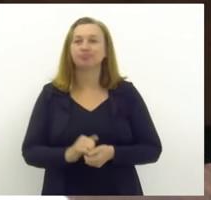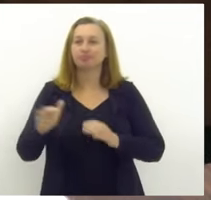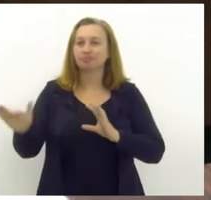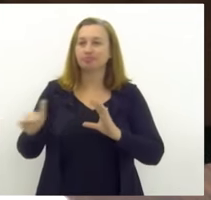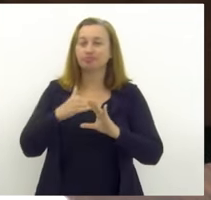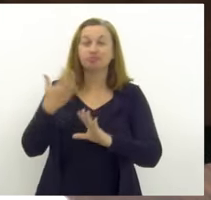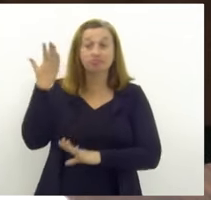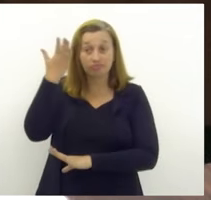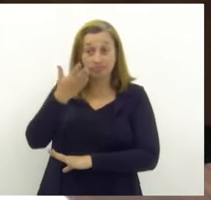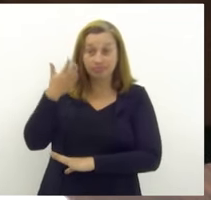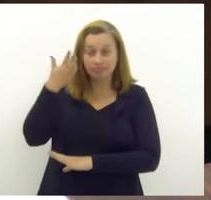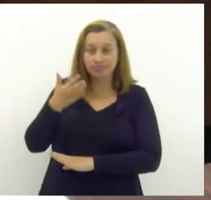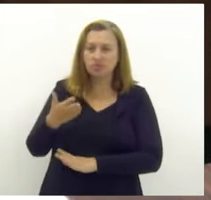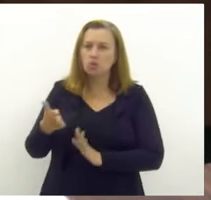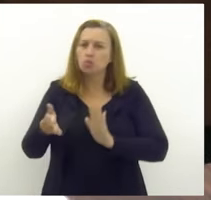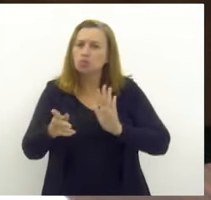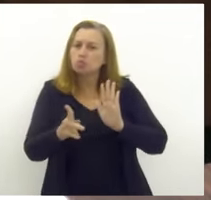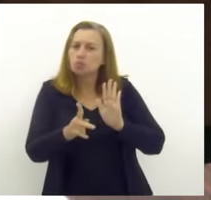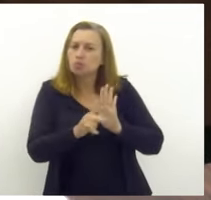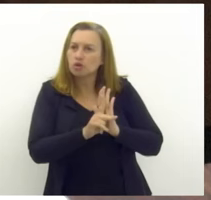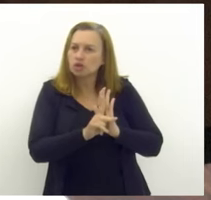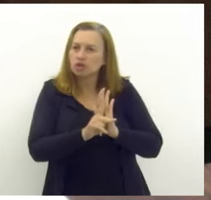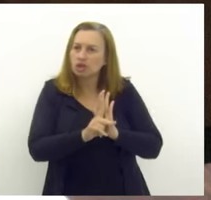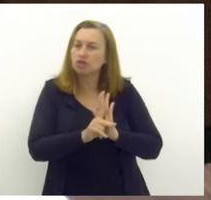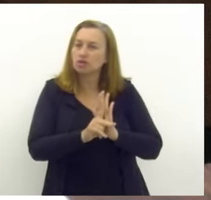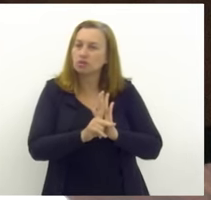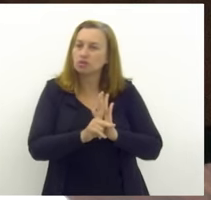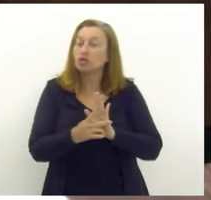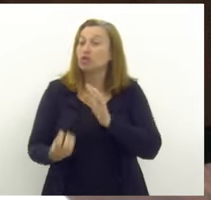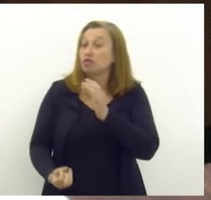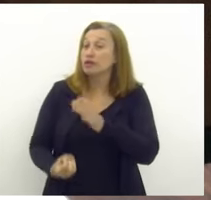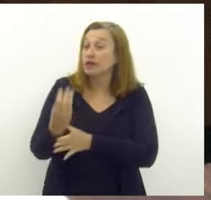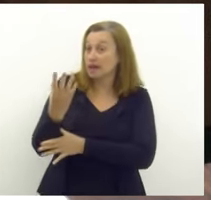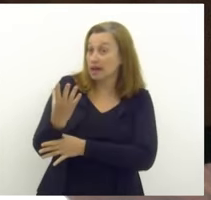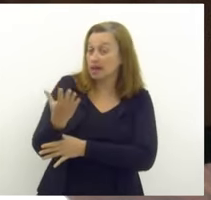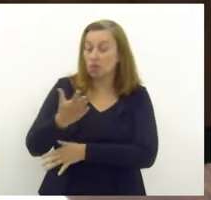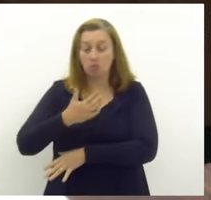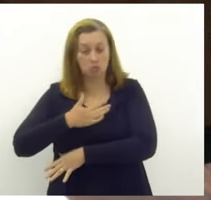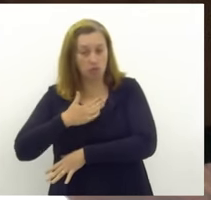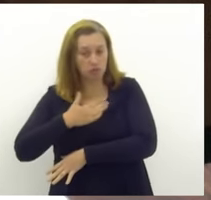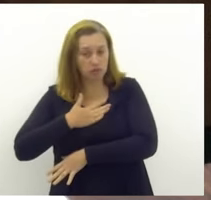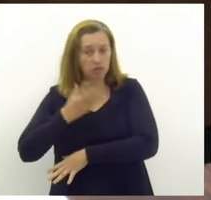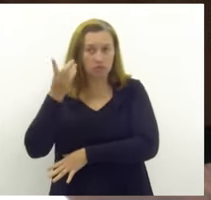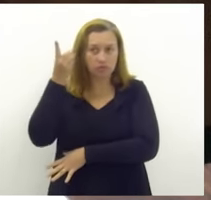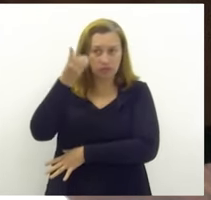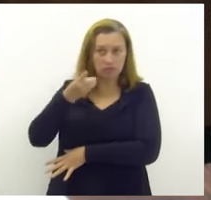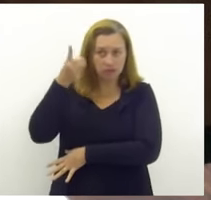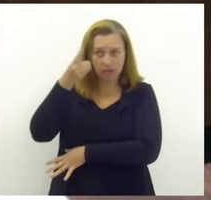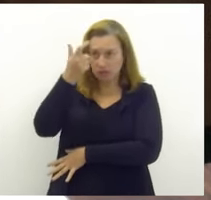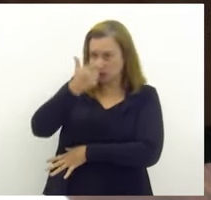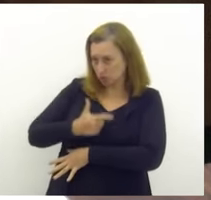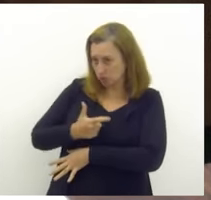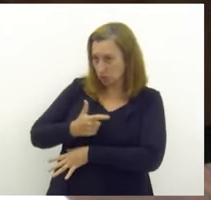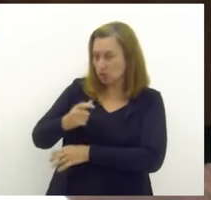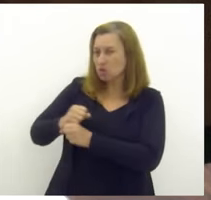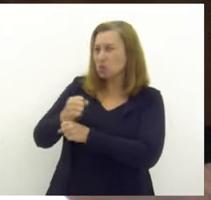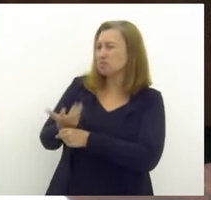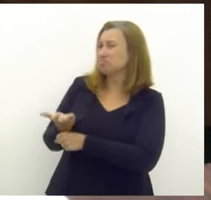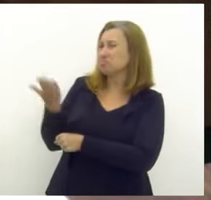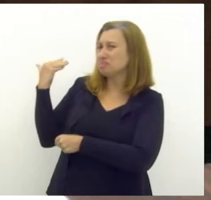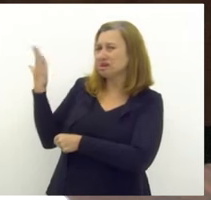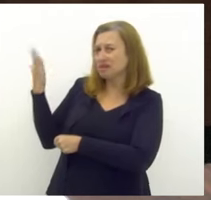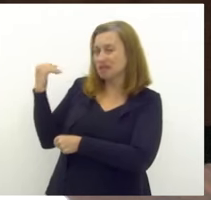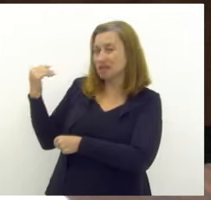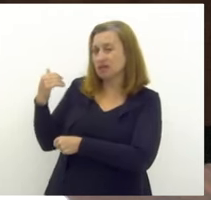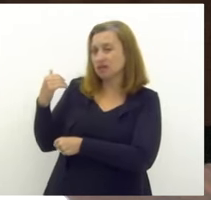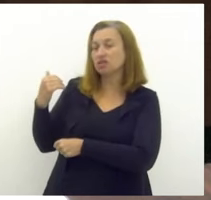essa mensagem esse projeto foi um projeto criado pela por mim como Deputado no ano passado